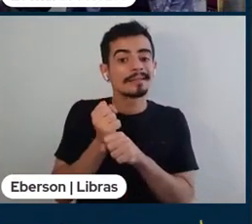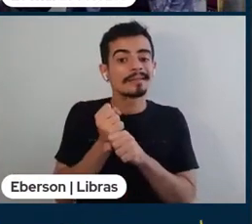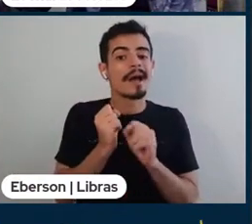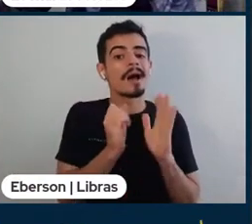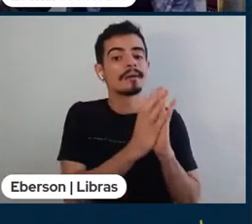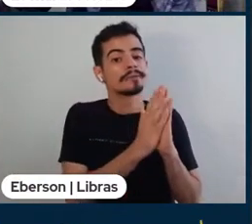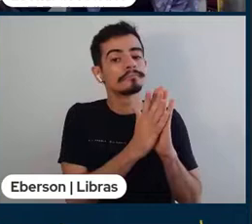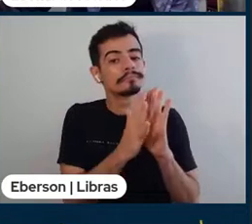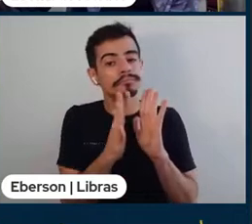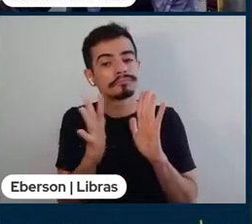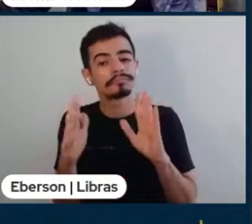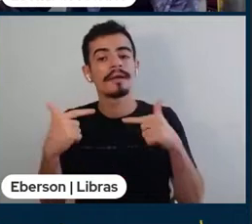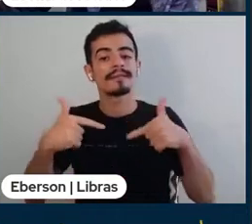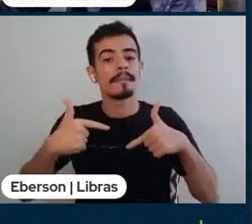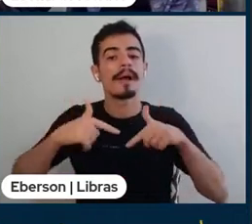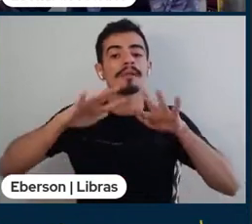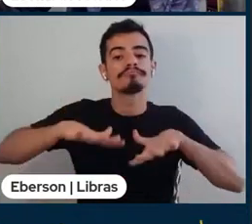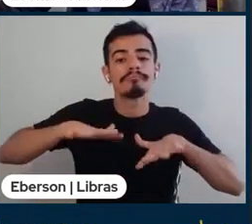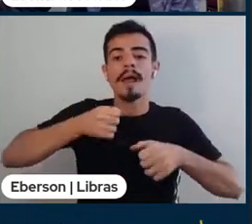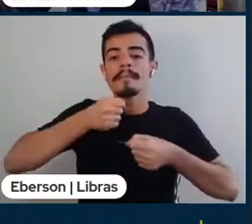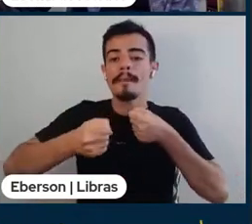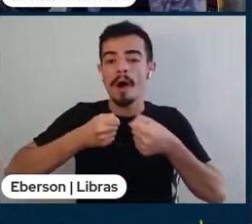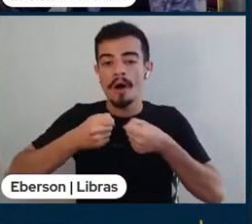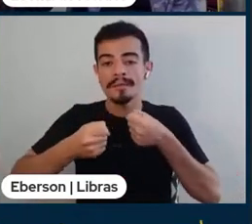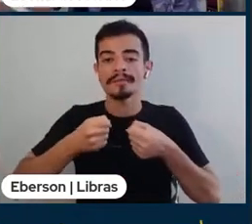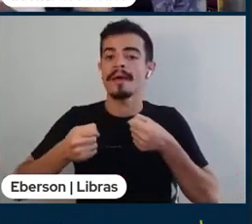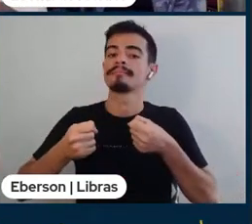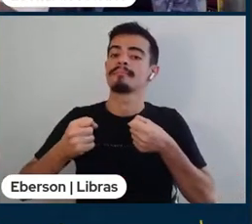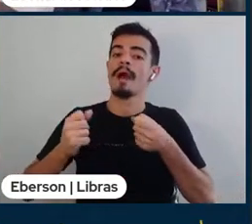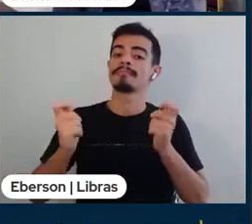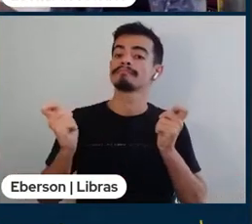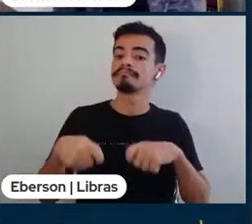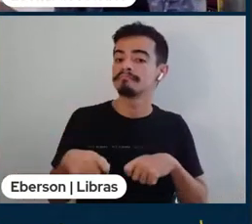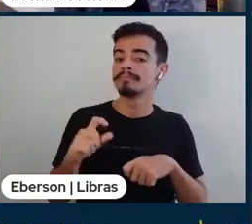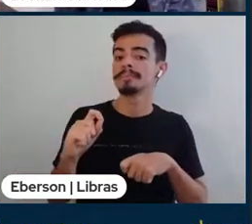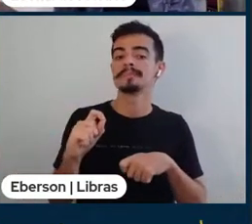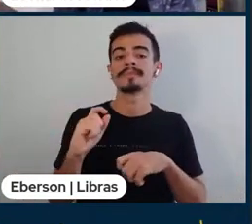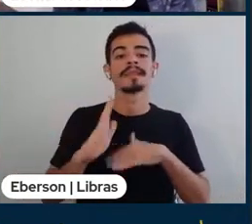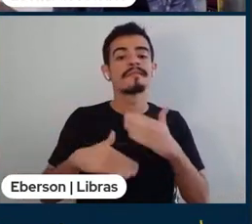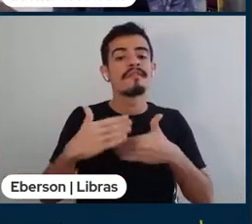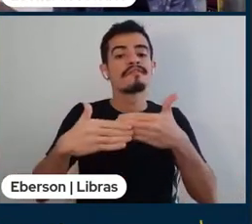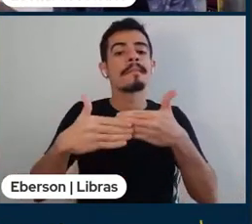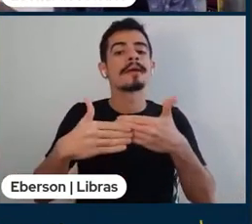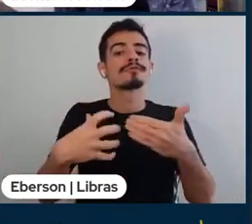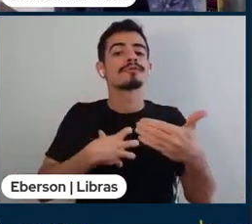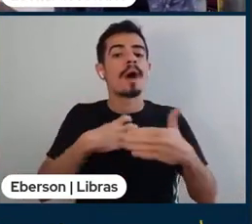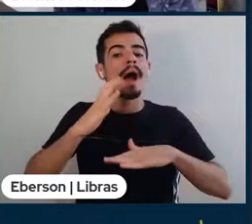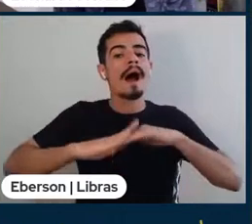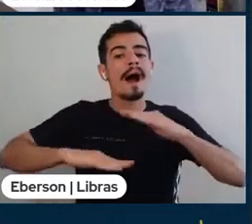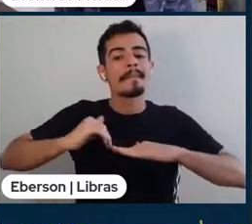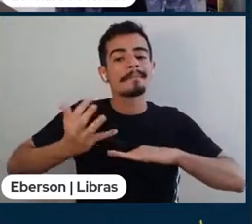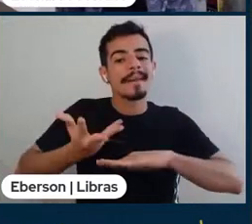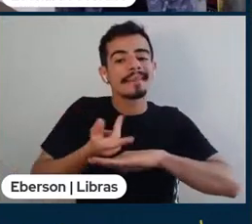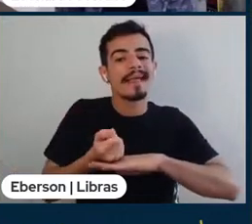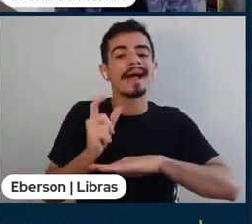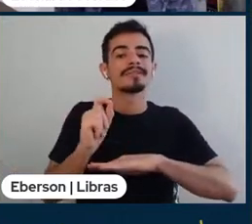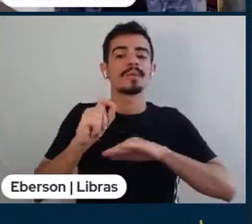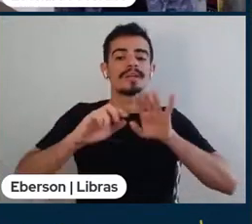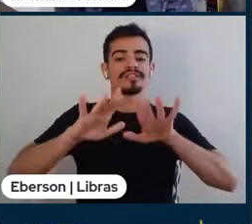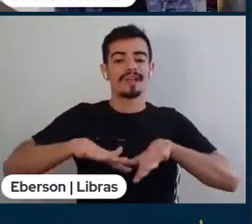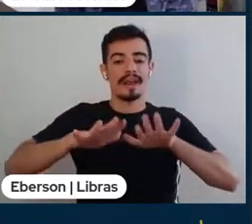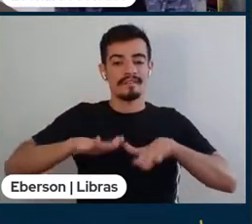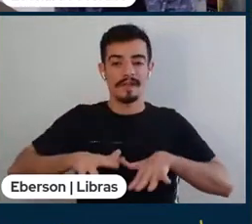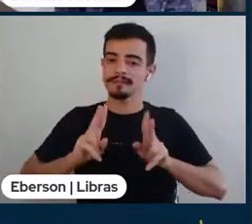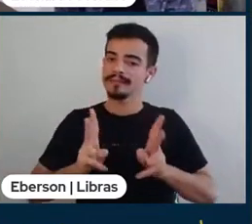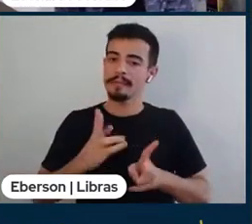como repórter, eu fui desenvolvendo várias habilidades. De escrever, sempre foi o que eu gostei. E aí,